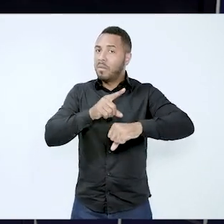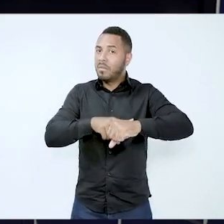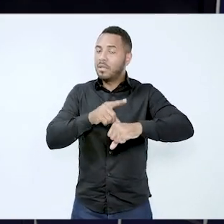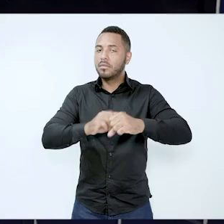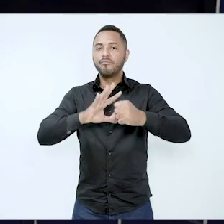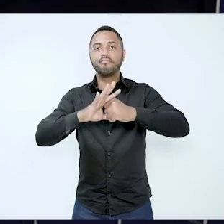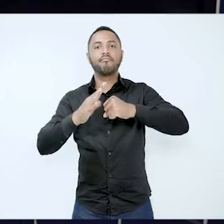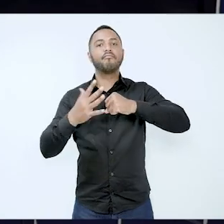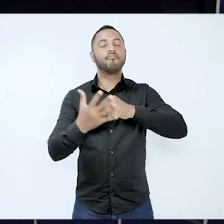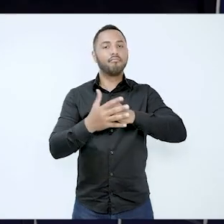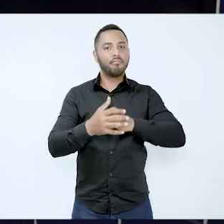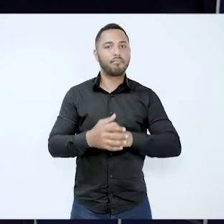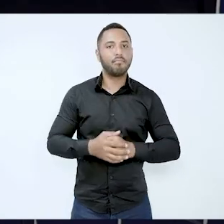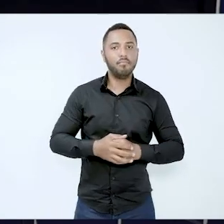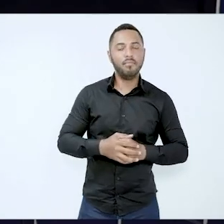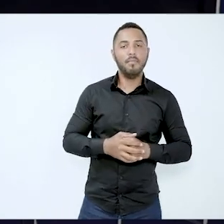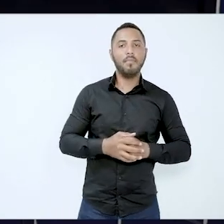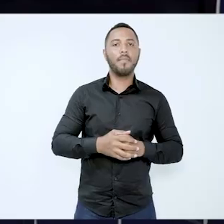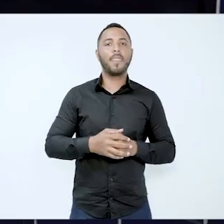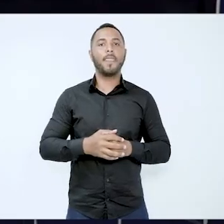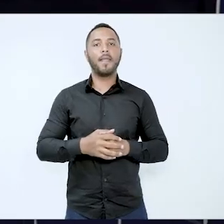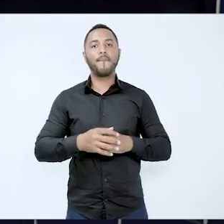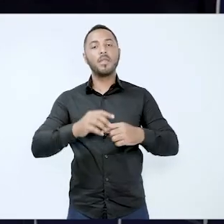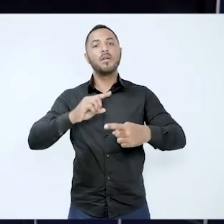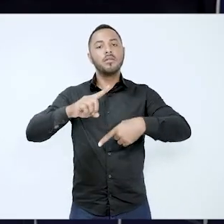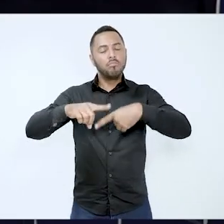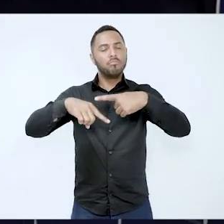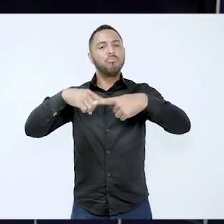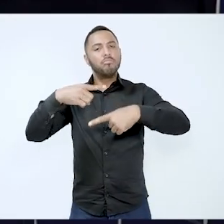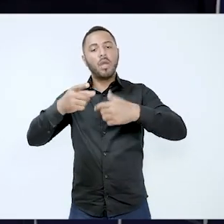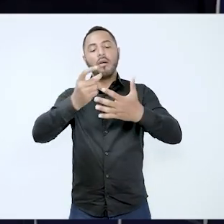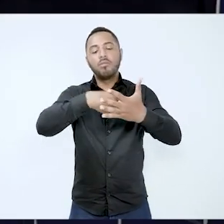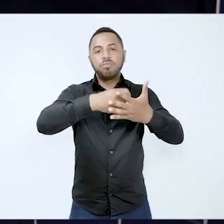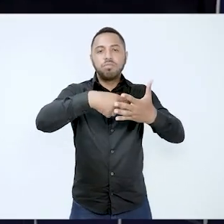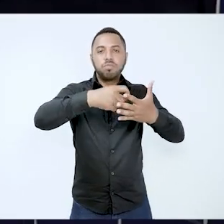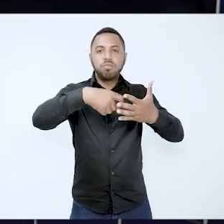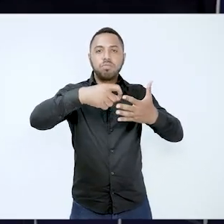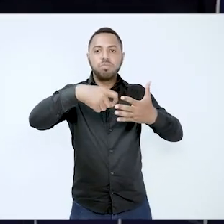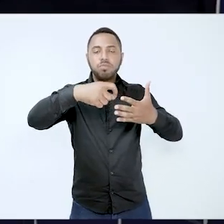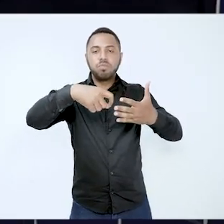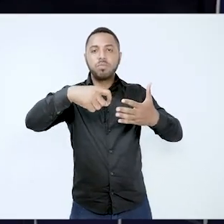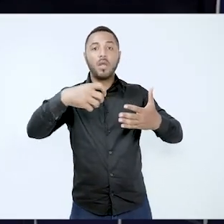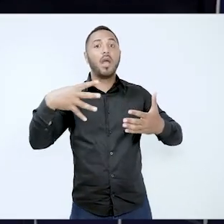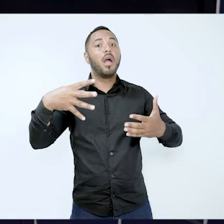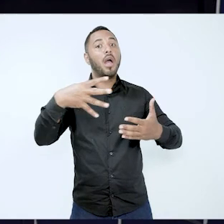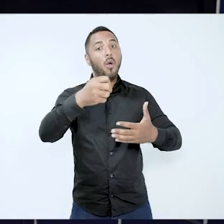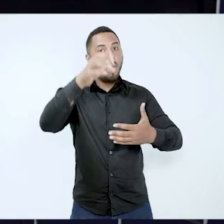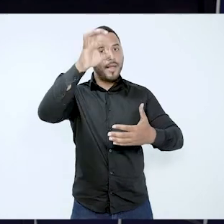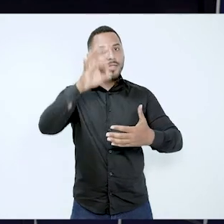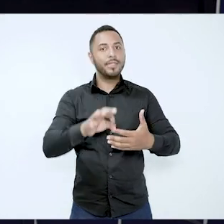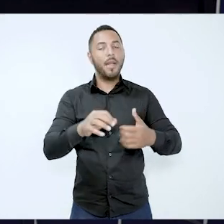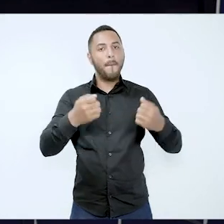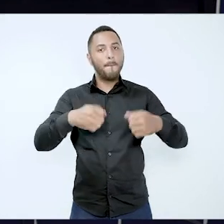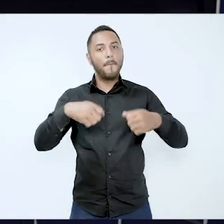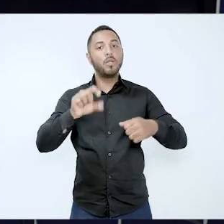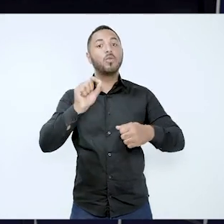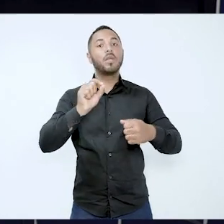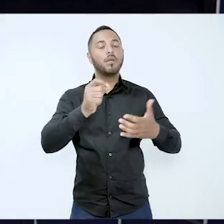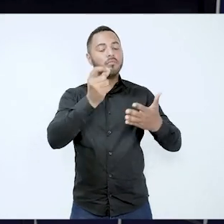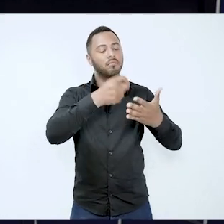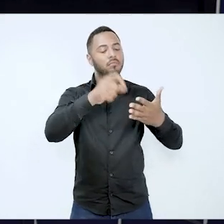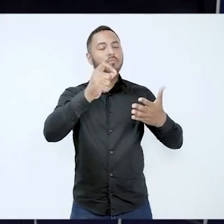esse momento de pandemia. Depois que você produziu o seu texto é o momento